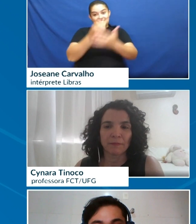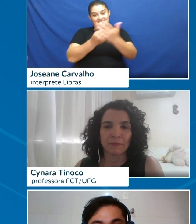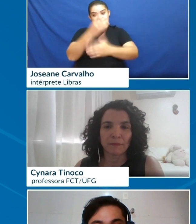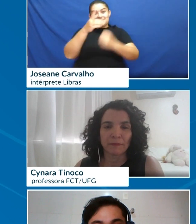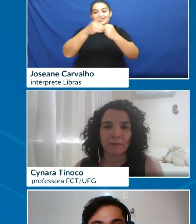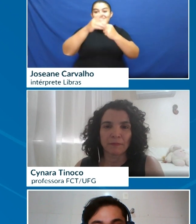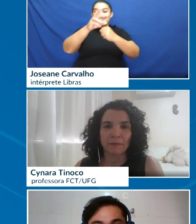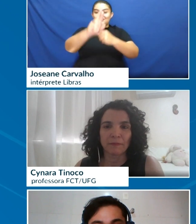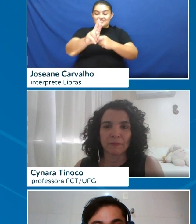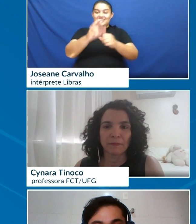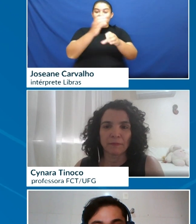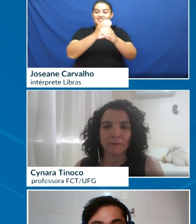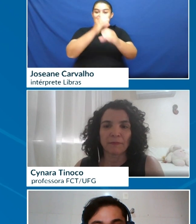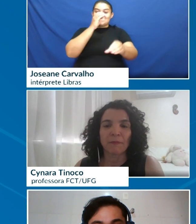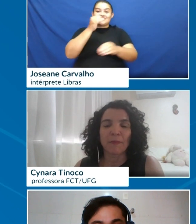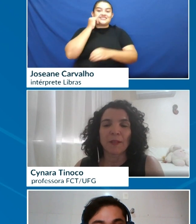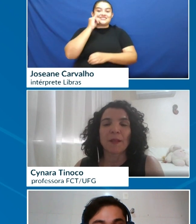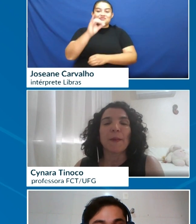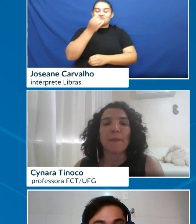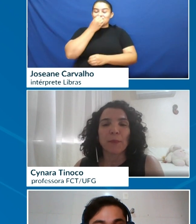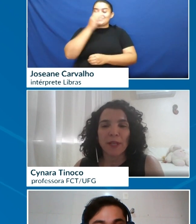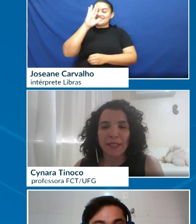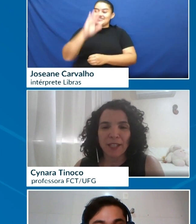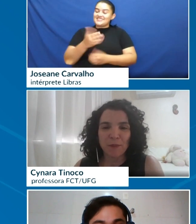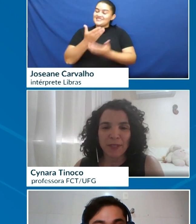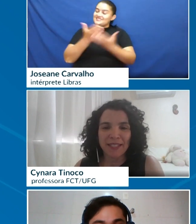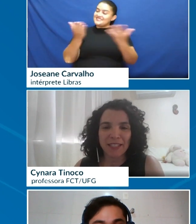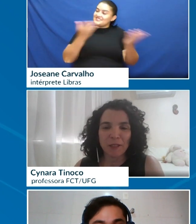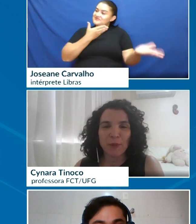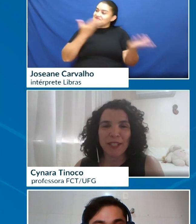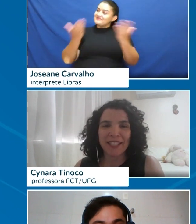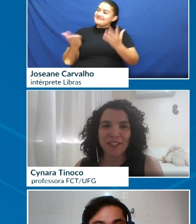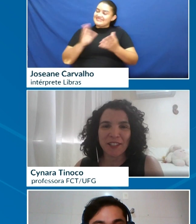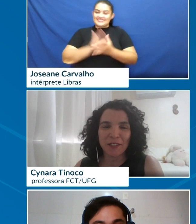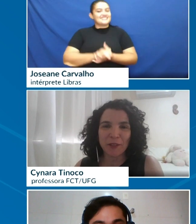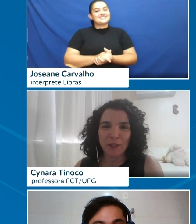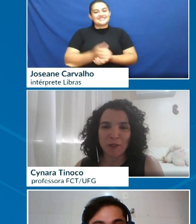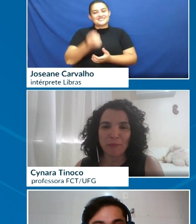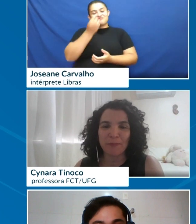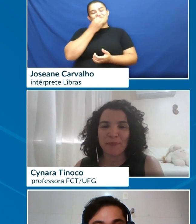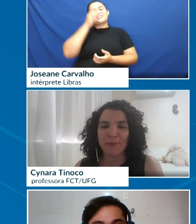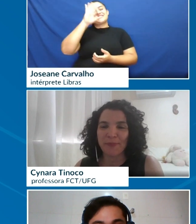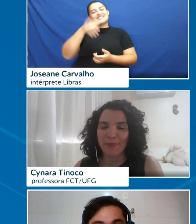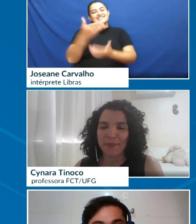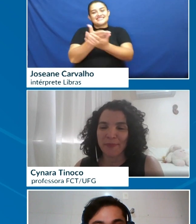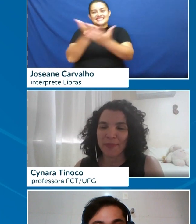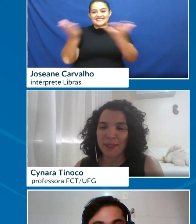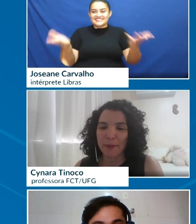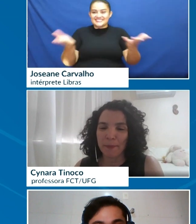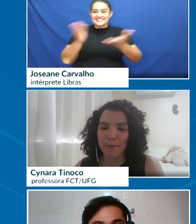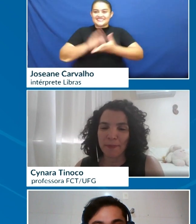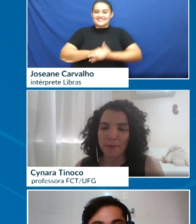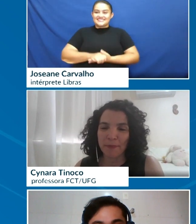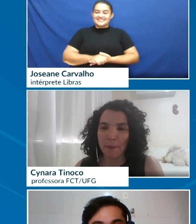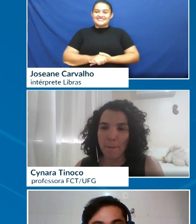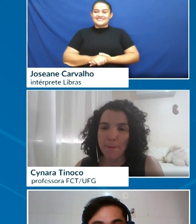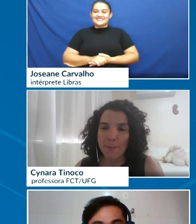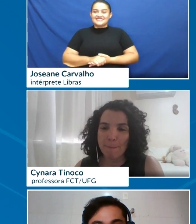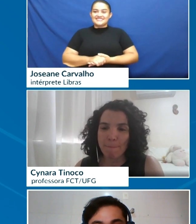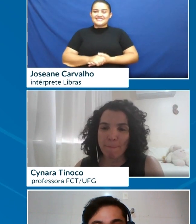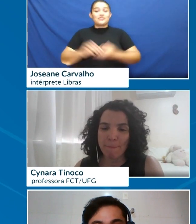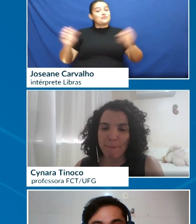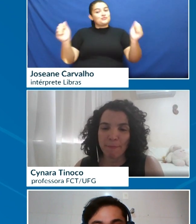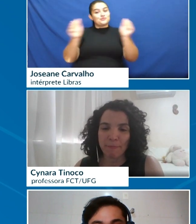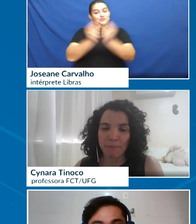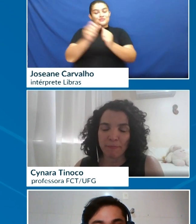Elétrica. Boa tarde, professora, seja bem-vinda. Boa tarde, Marcelo. Boa tarde a todos. Junto com a professora, nós temos também